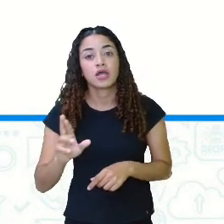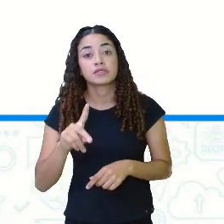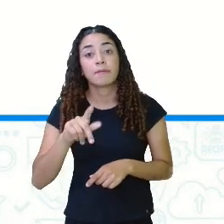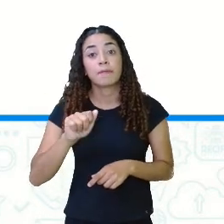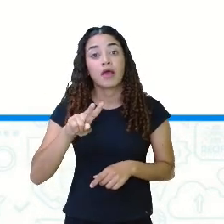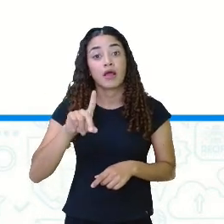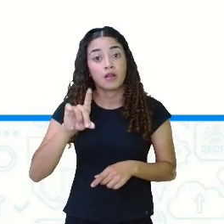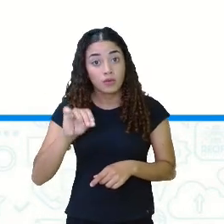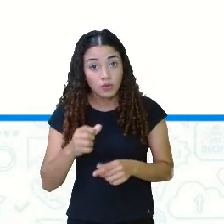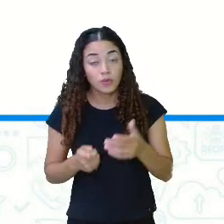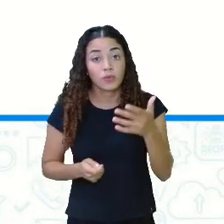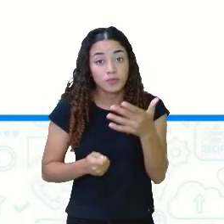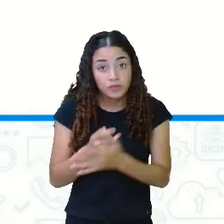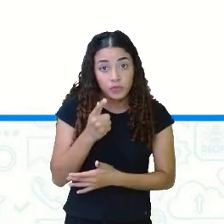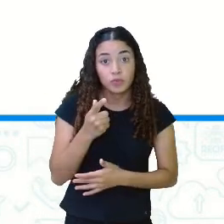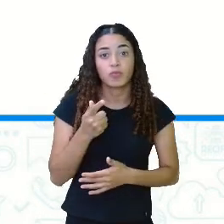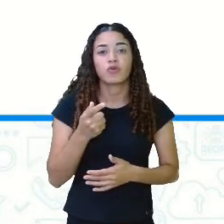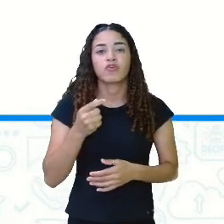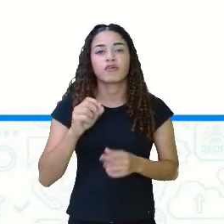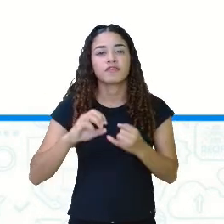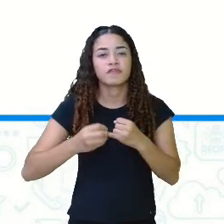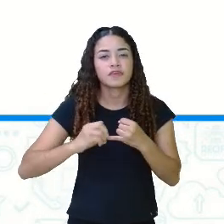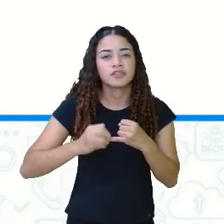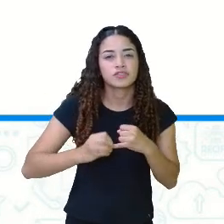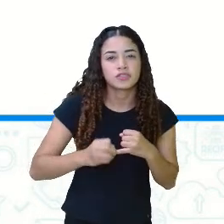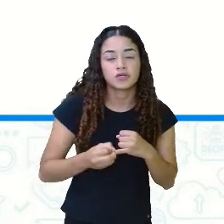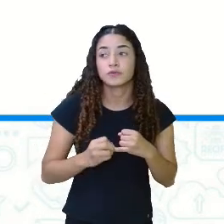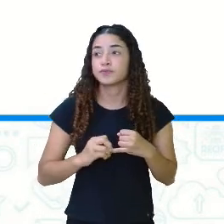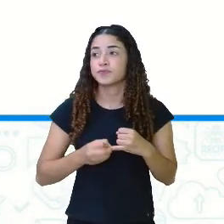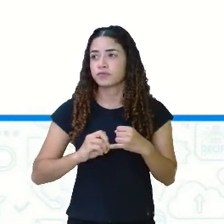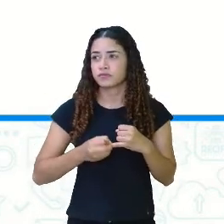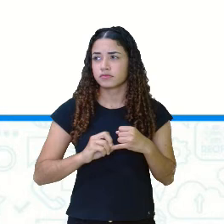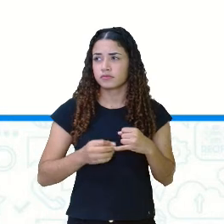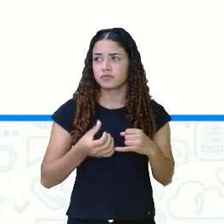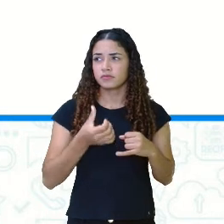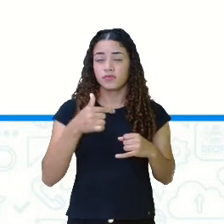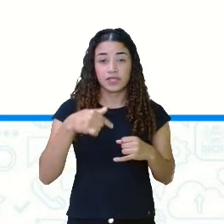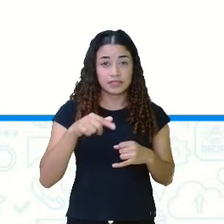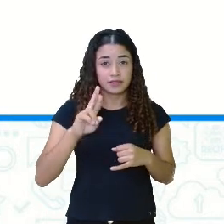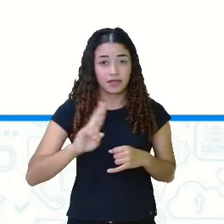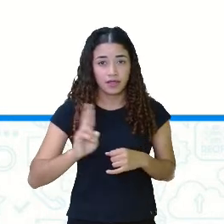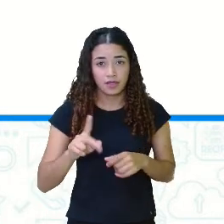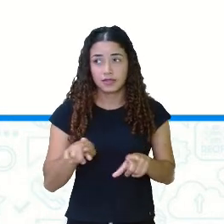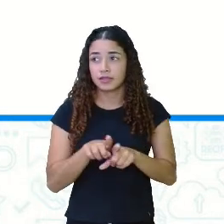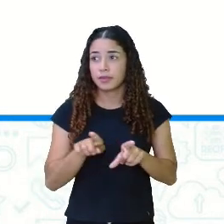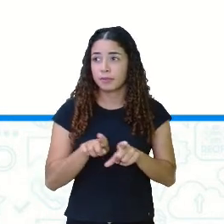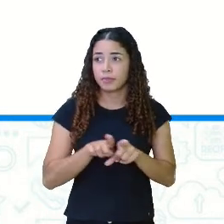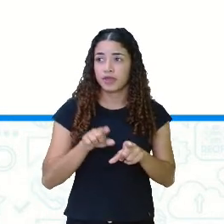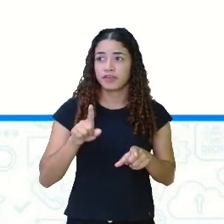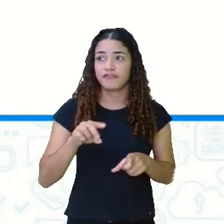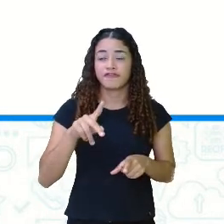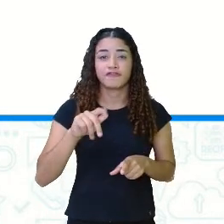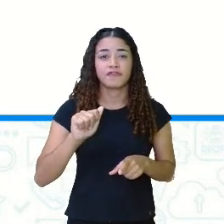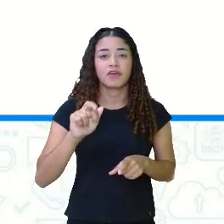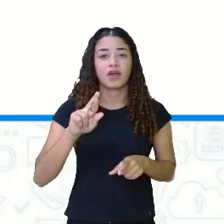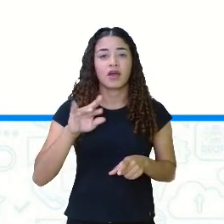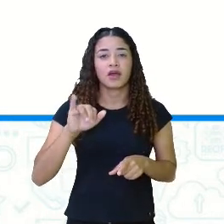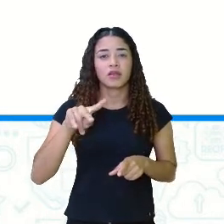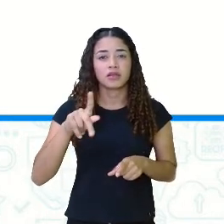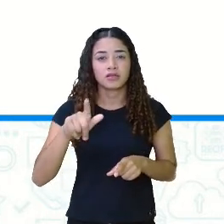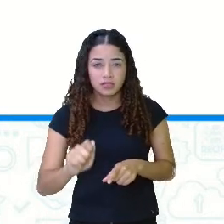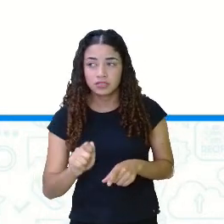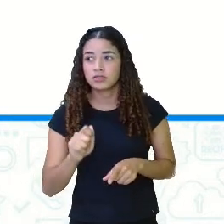R$ 7 e 1 quilo de farinha por R$ 4. Descubra o valor e perceba